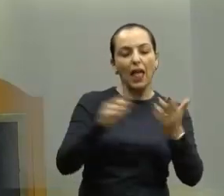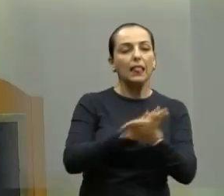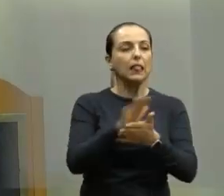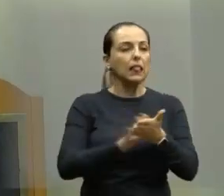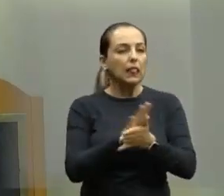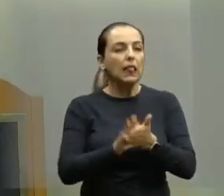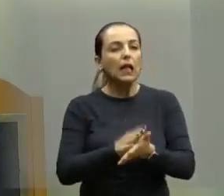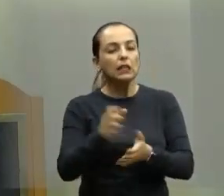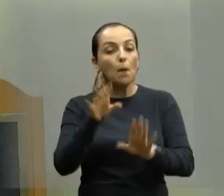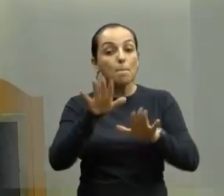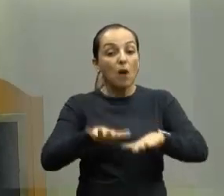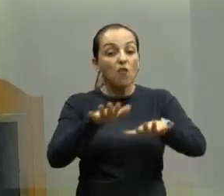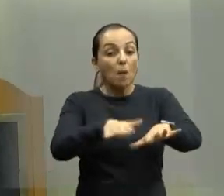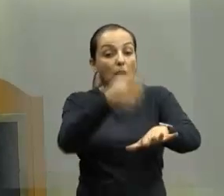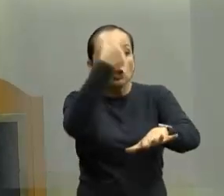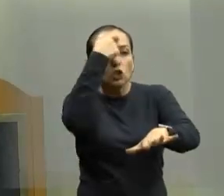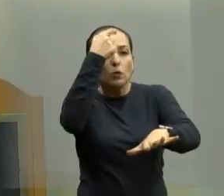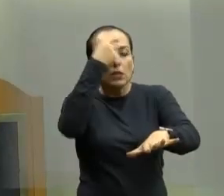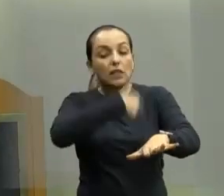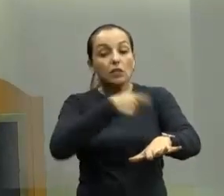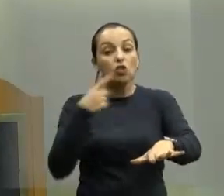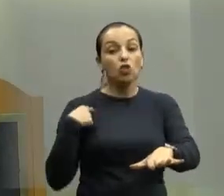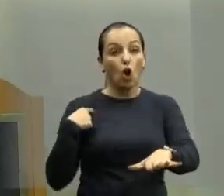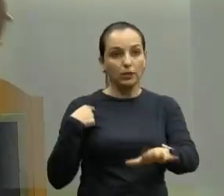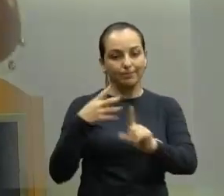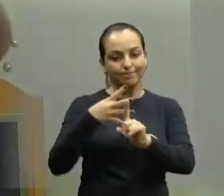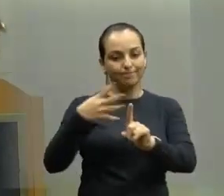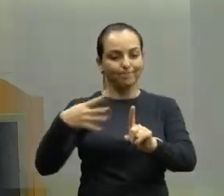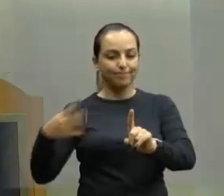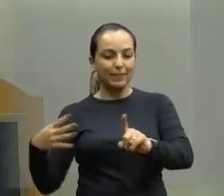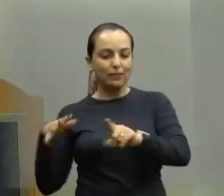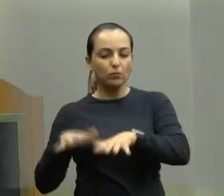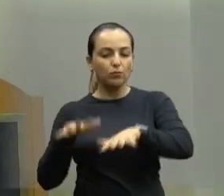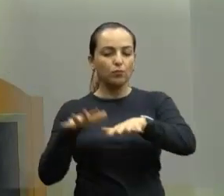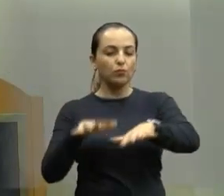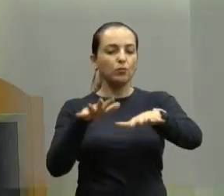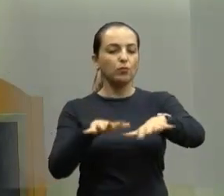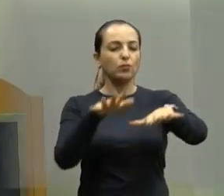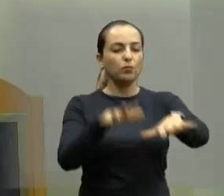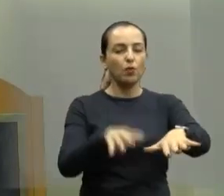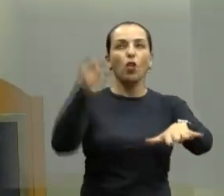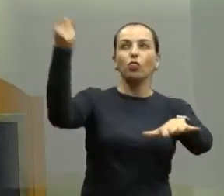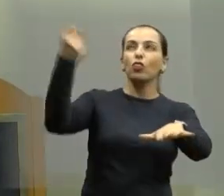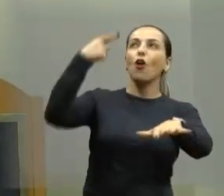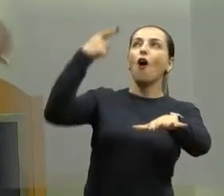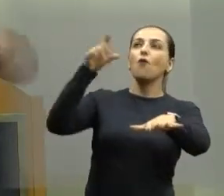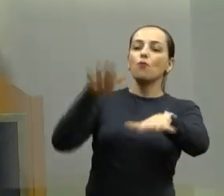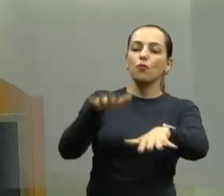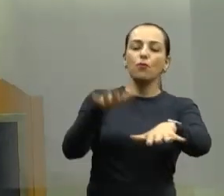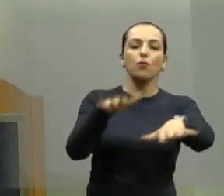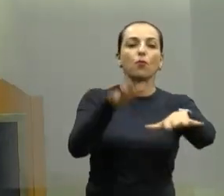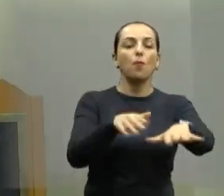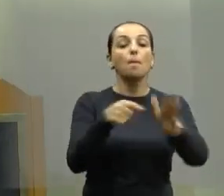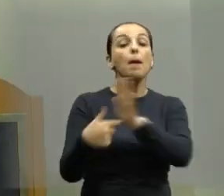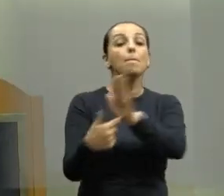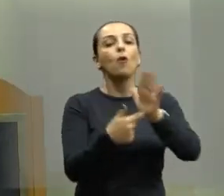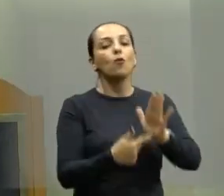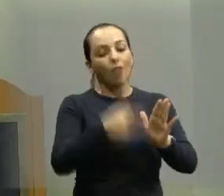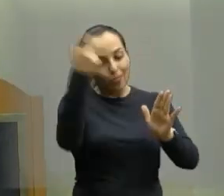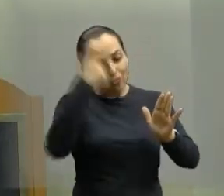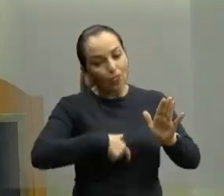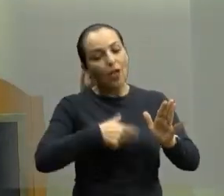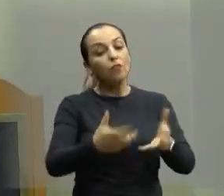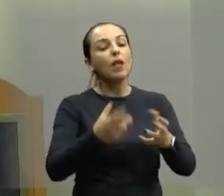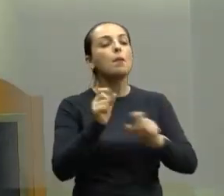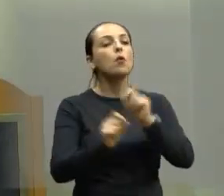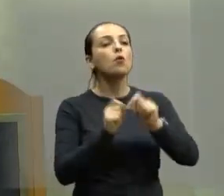consciente onde nós pessoas LGBT que é mais saímos as ruas botamos a cara no sol para dizer de fato quem que nós somos o que nós queremos